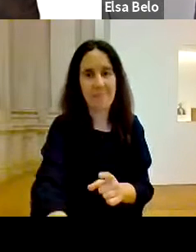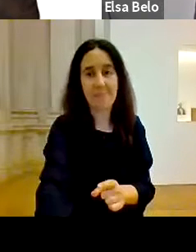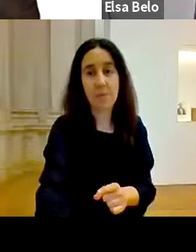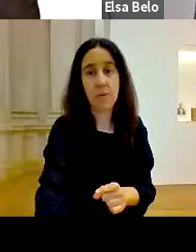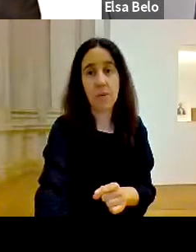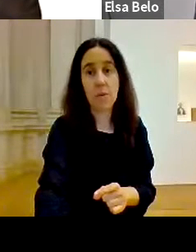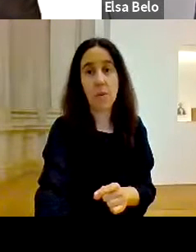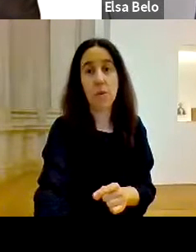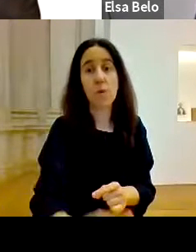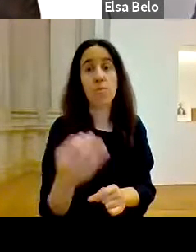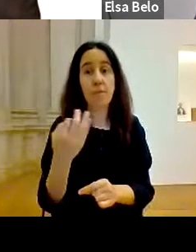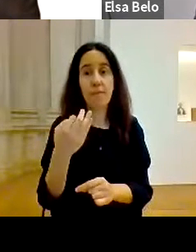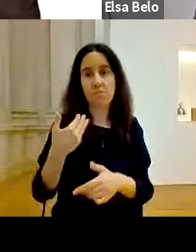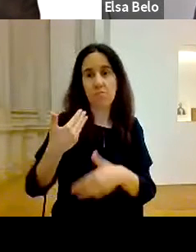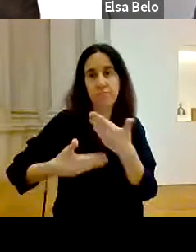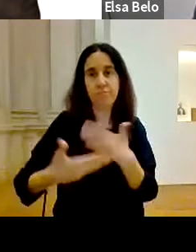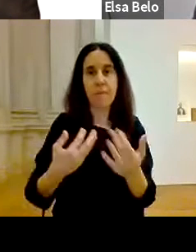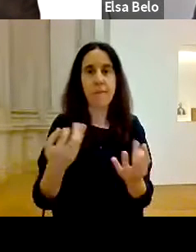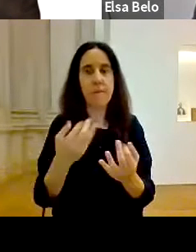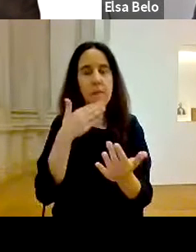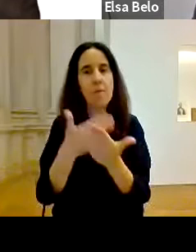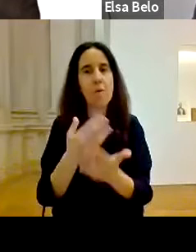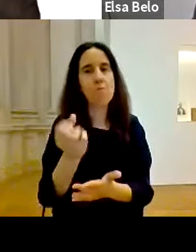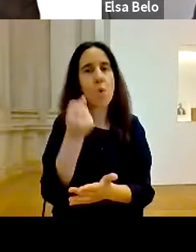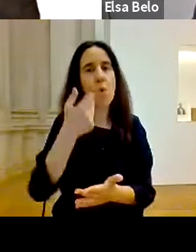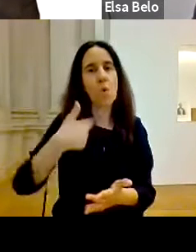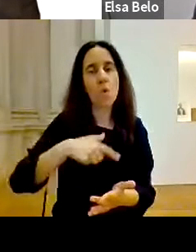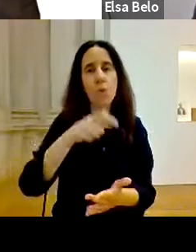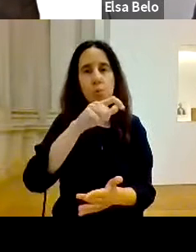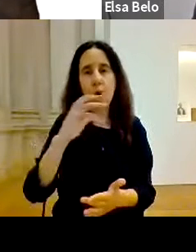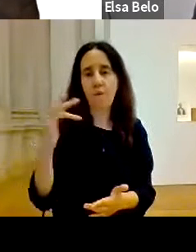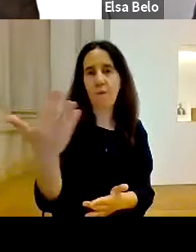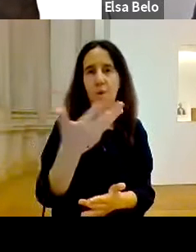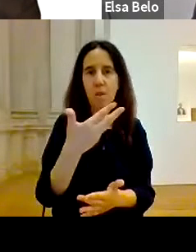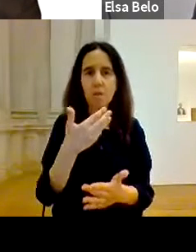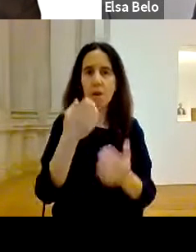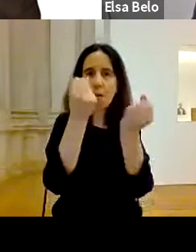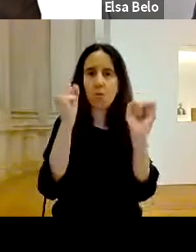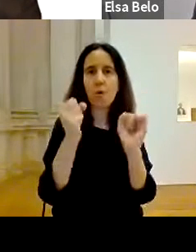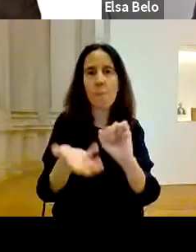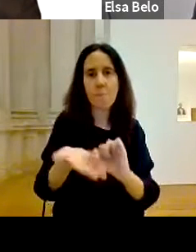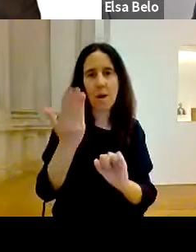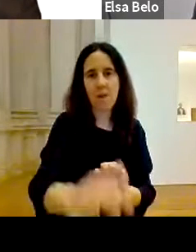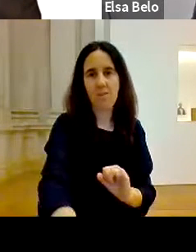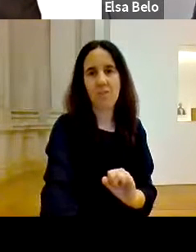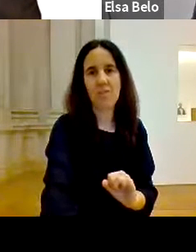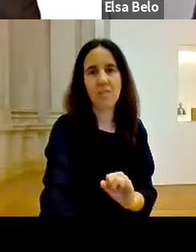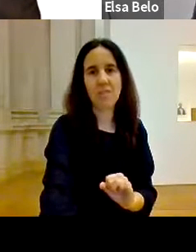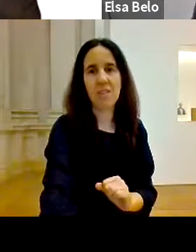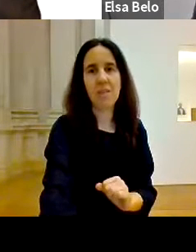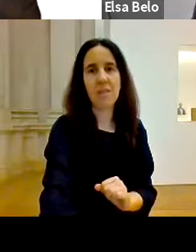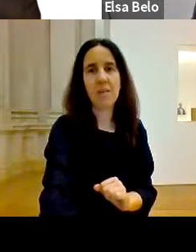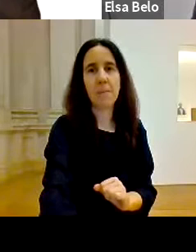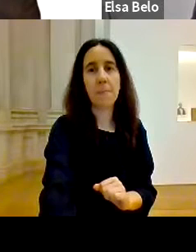ao trabalharmos de forma matricial, conseguimos que as pessoas à nossa volta tenham maior autonomia e, na verdade,